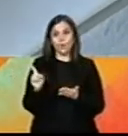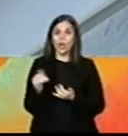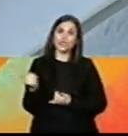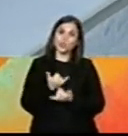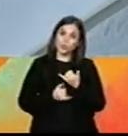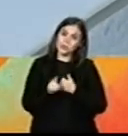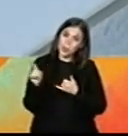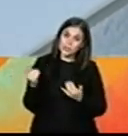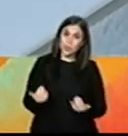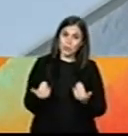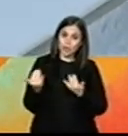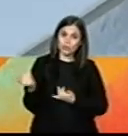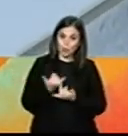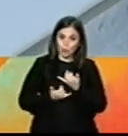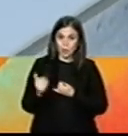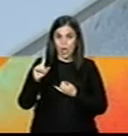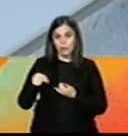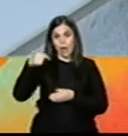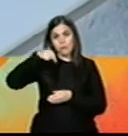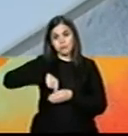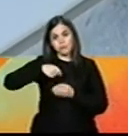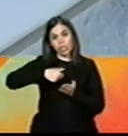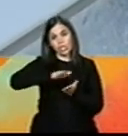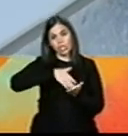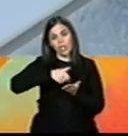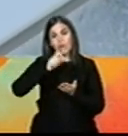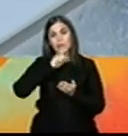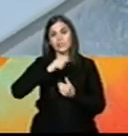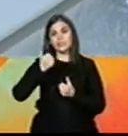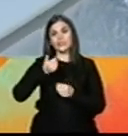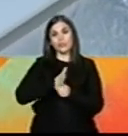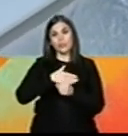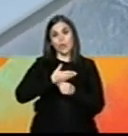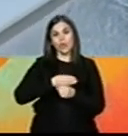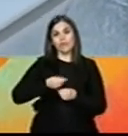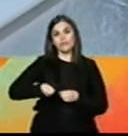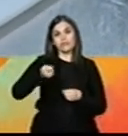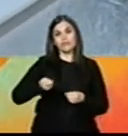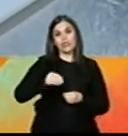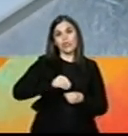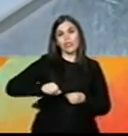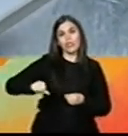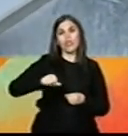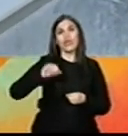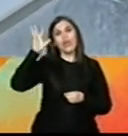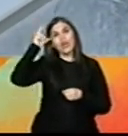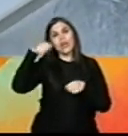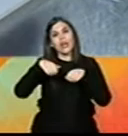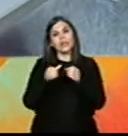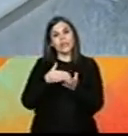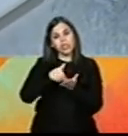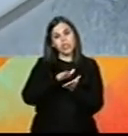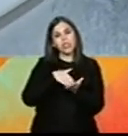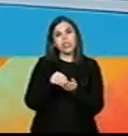com polenta e depois faz-se um recheio qualquer em cima, uma cebola caramelizada, um cheese cream, umas